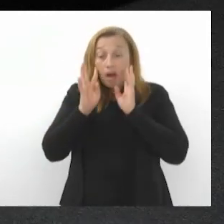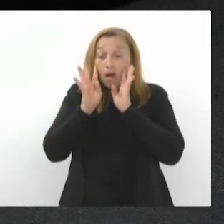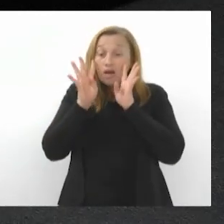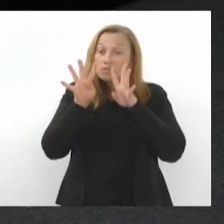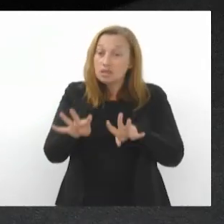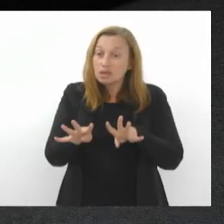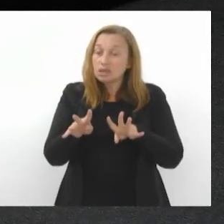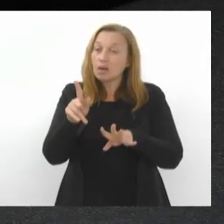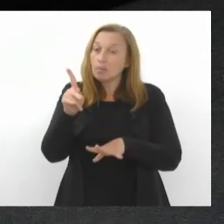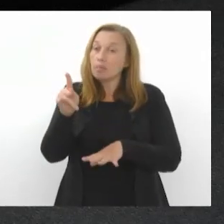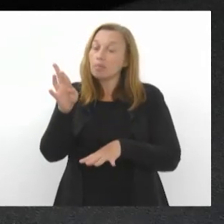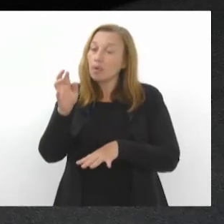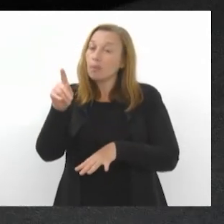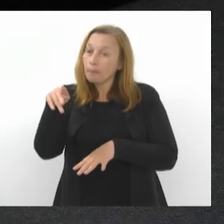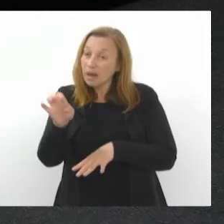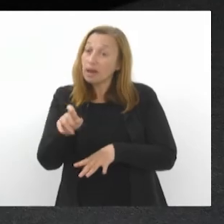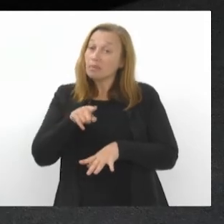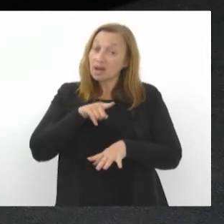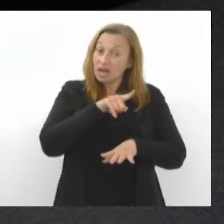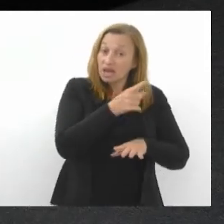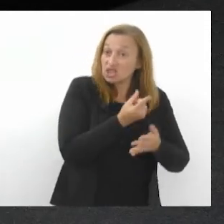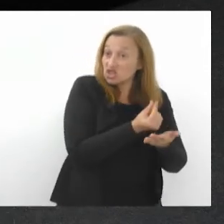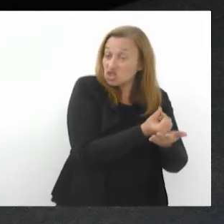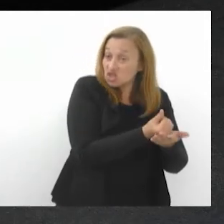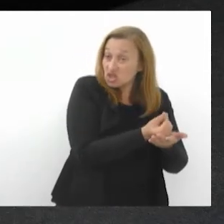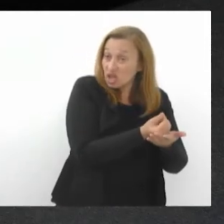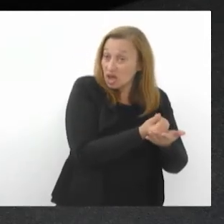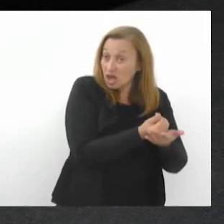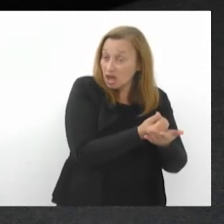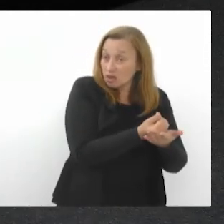Propag, para que esse dinheiro não deixe de ser